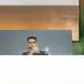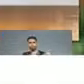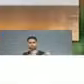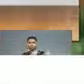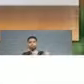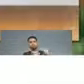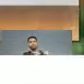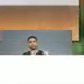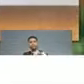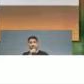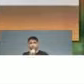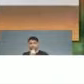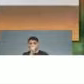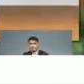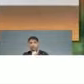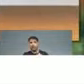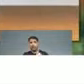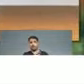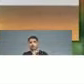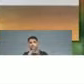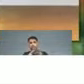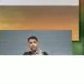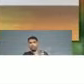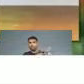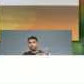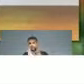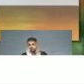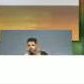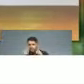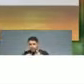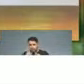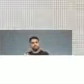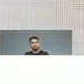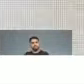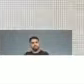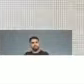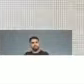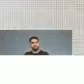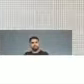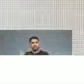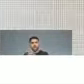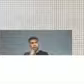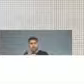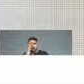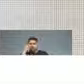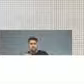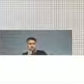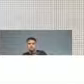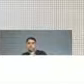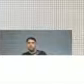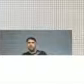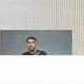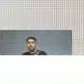mais o aporte inicial de 500 milhões de reais para o pagamento por serviços ambientais para quem ajuda a